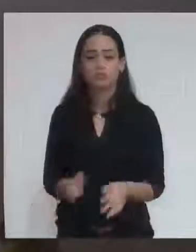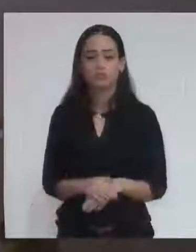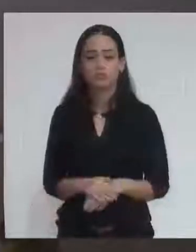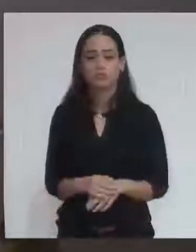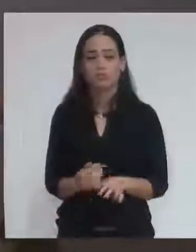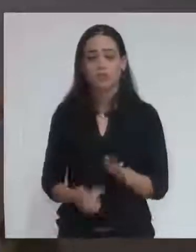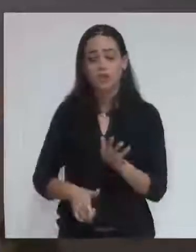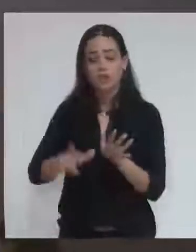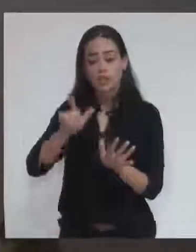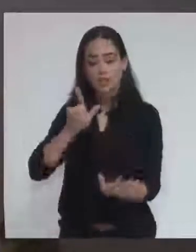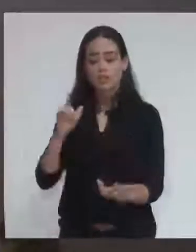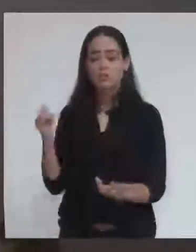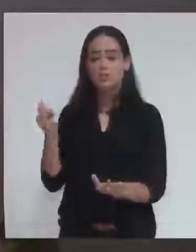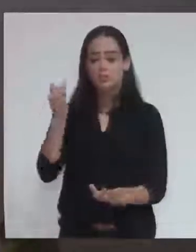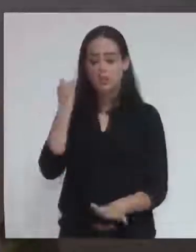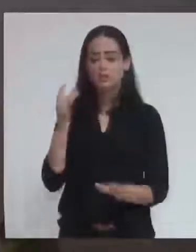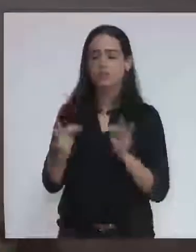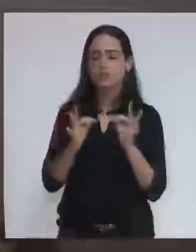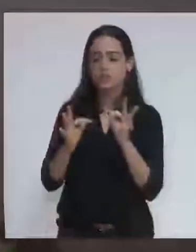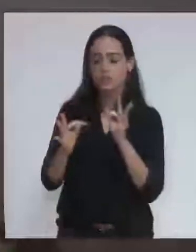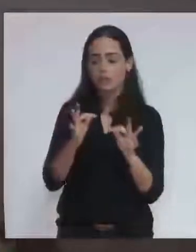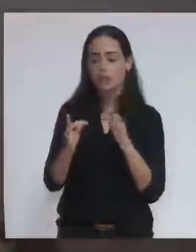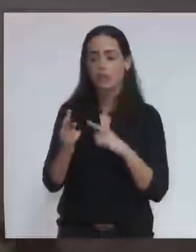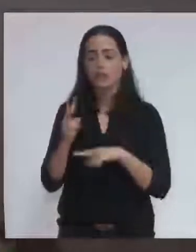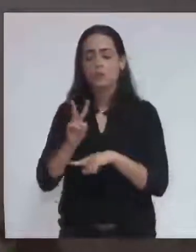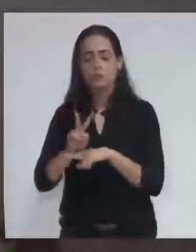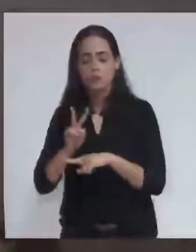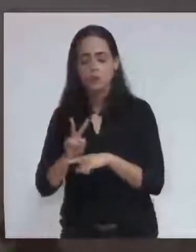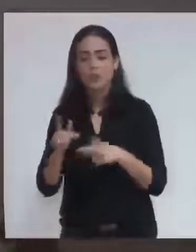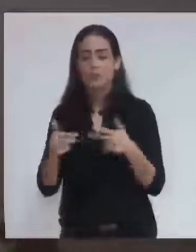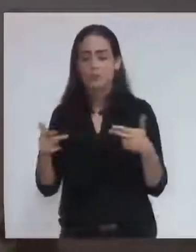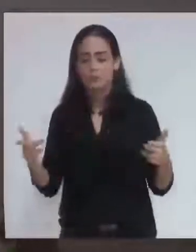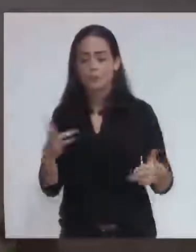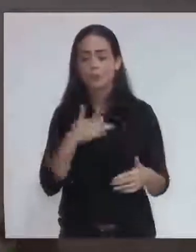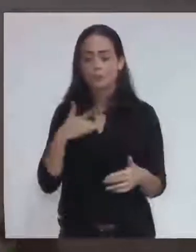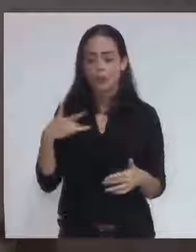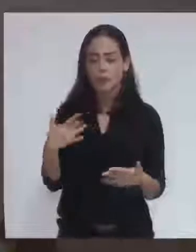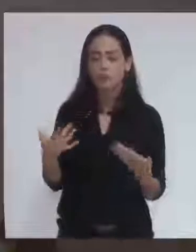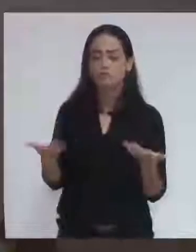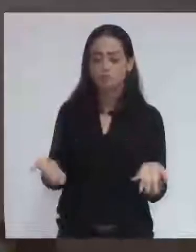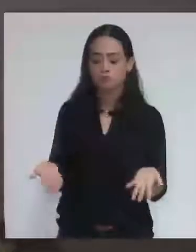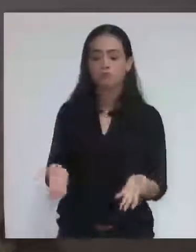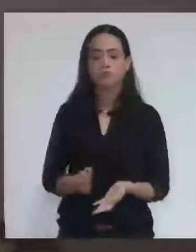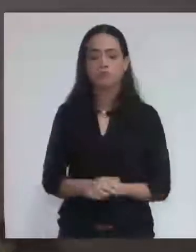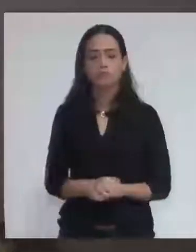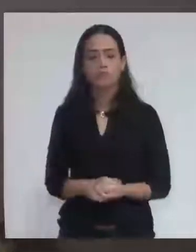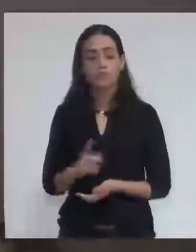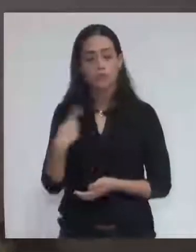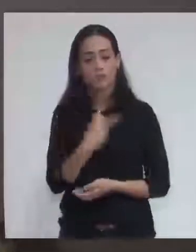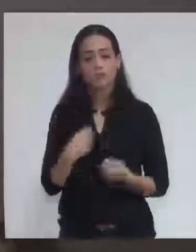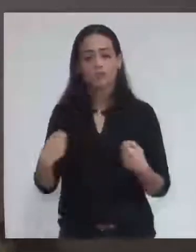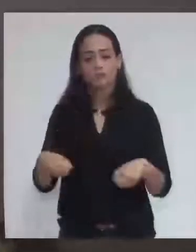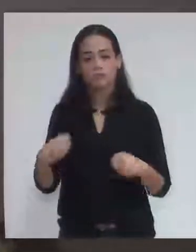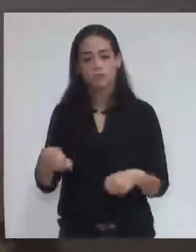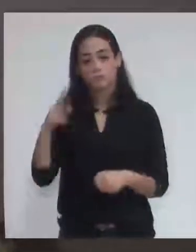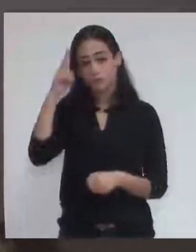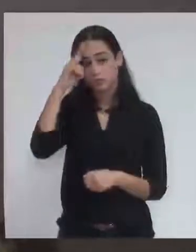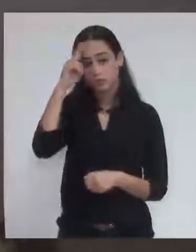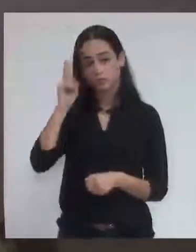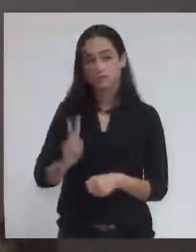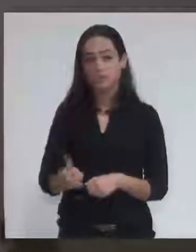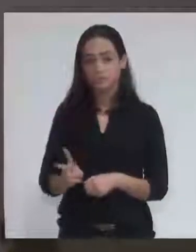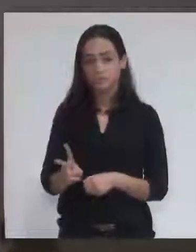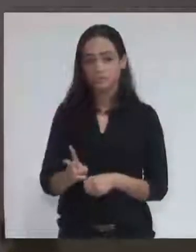do seu funcionário, ou ele não vai cuidar do seu cliente. E para nós, a gente não pode esquecer, todos os cidadãos de